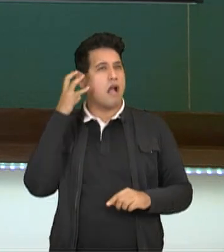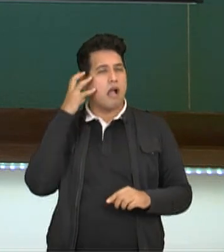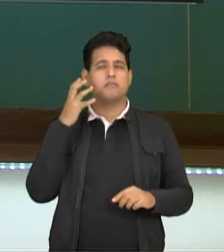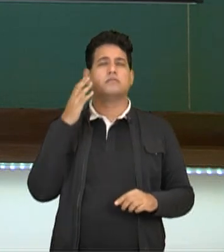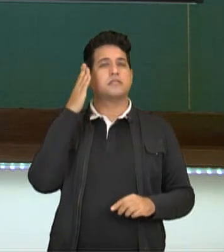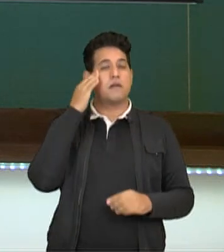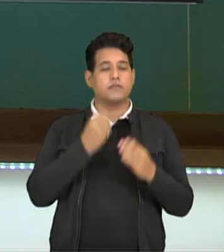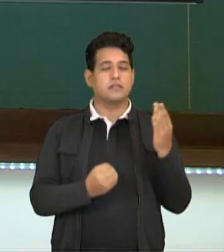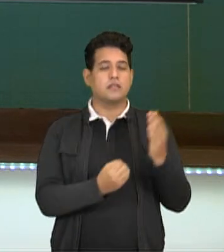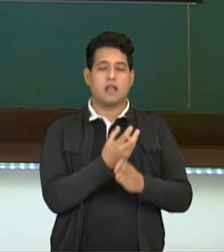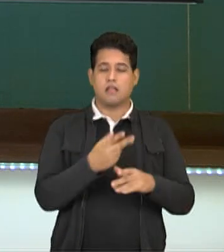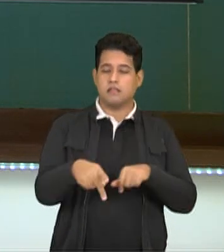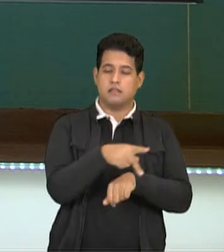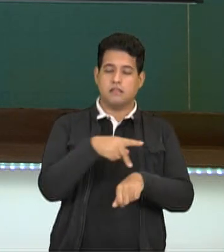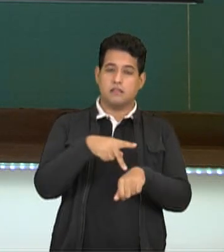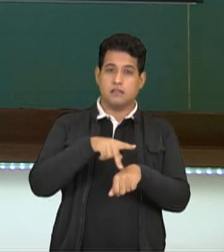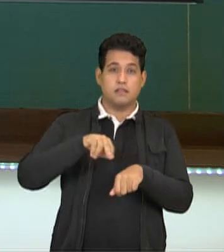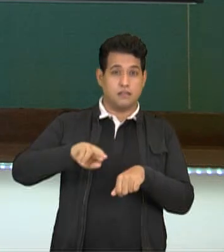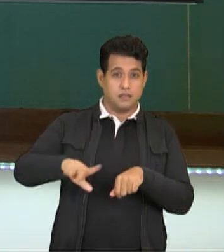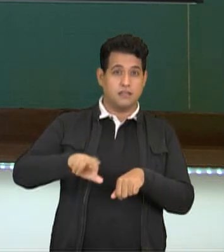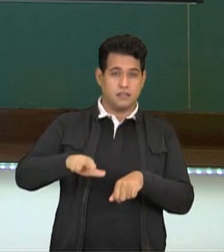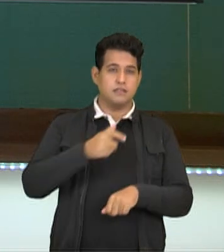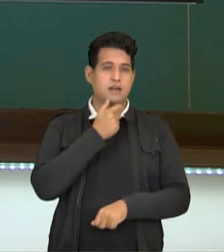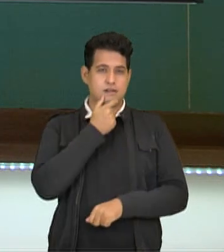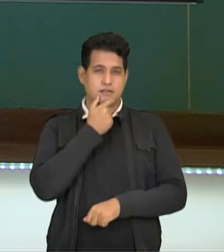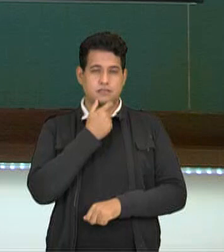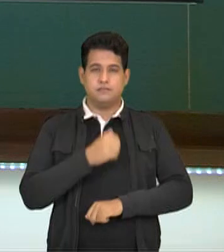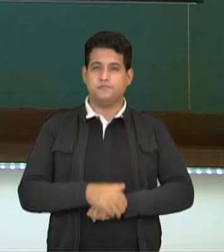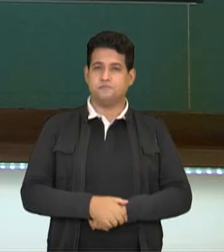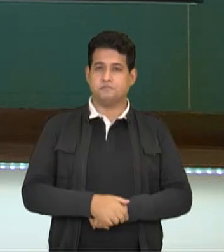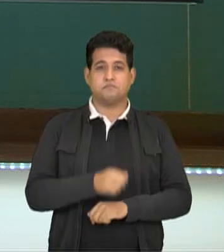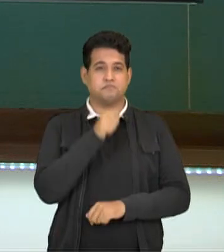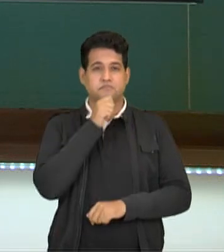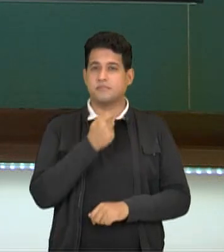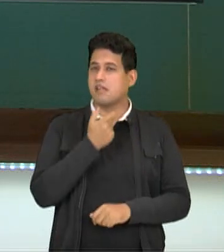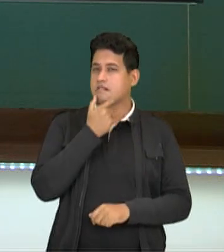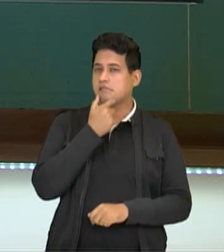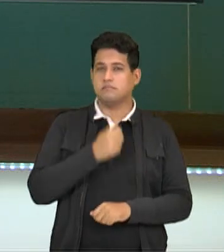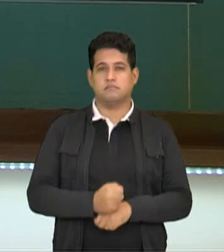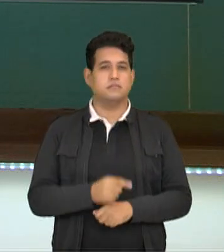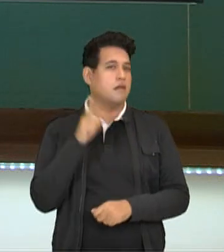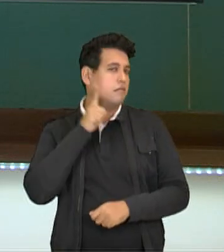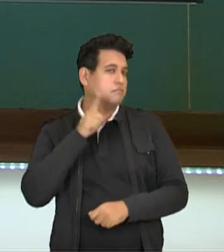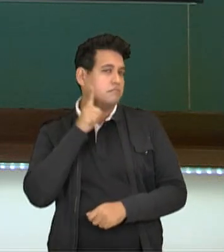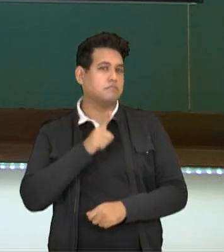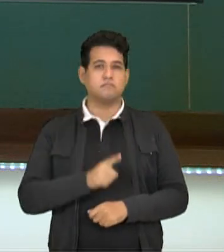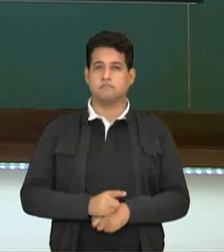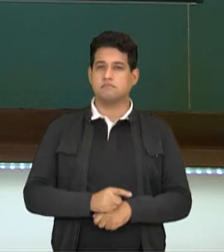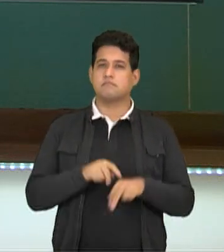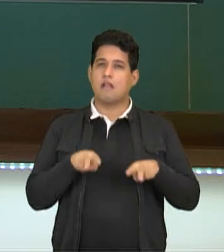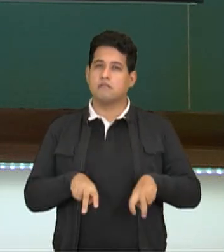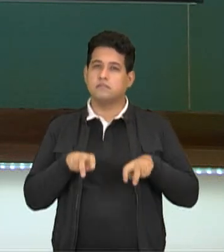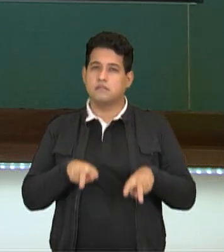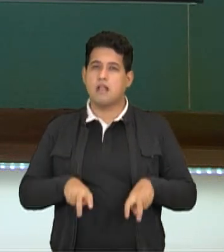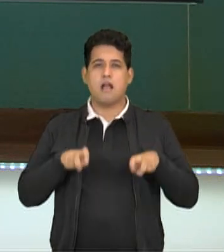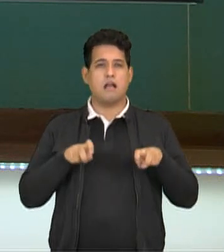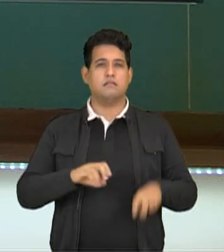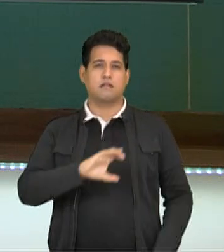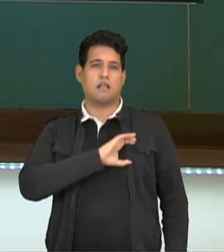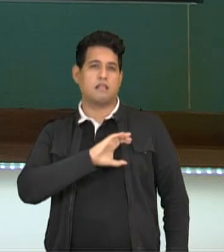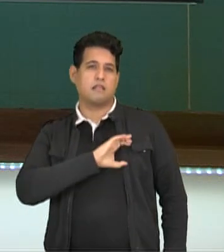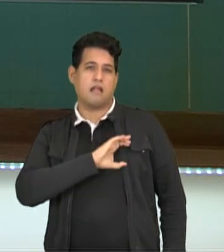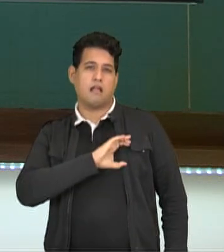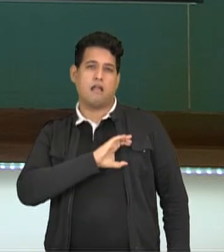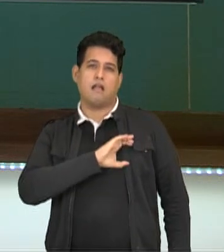em países em que a língua nativa é o inglês, como a Inglaterra, os Estados Unidos, a Austrália, o